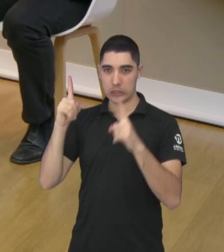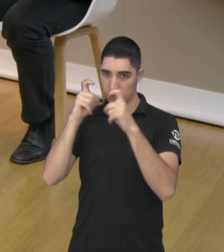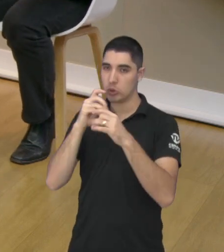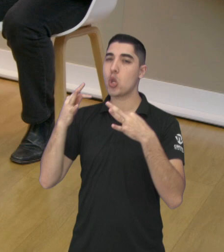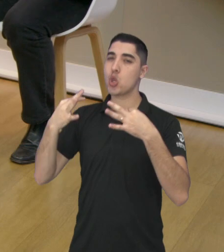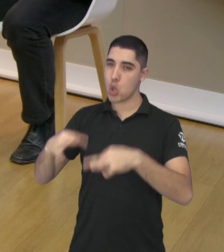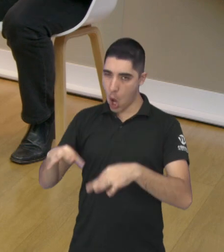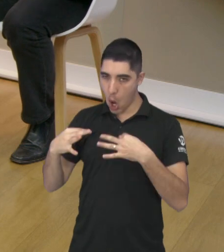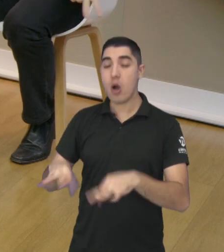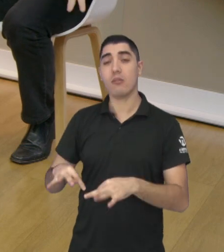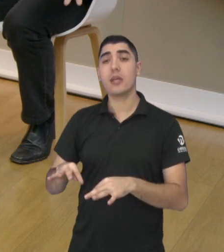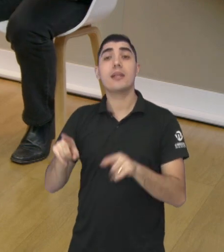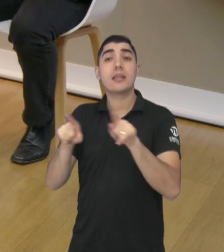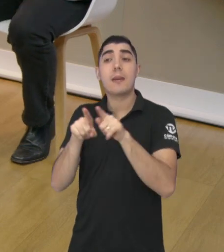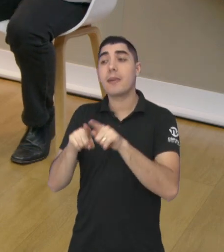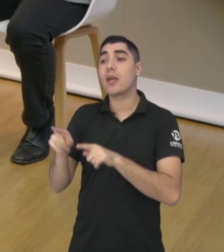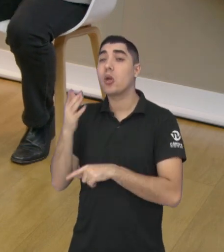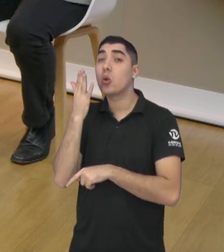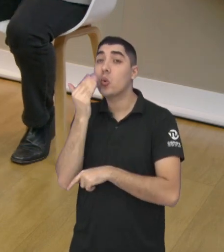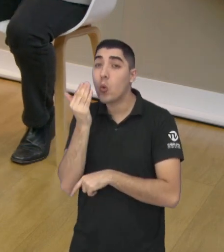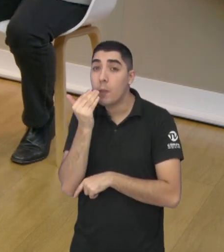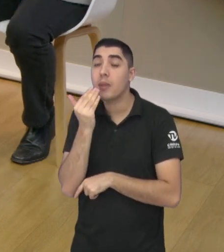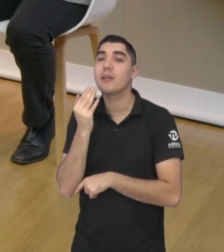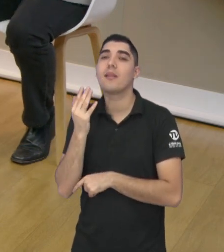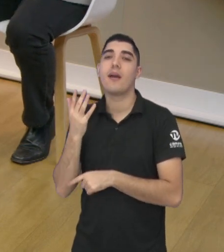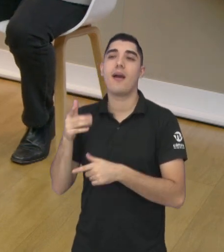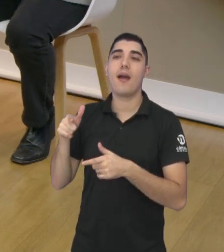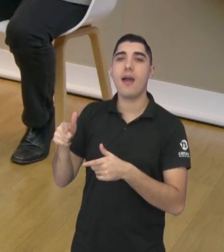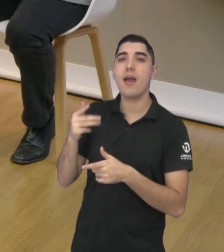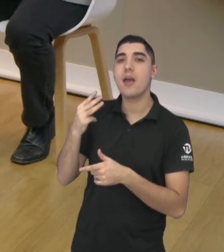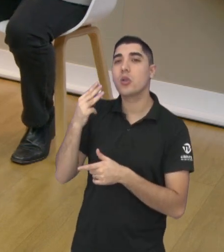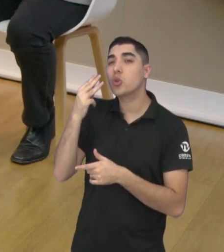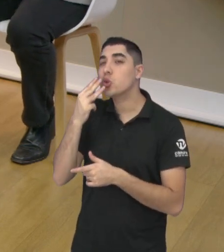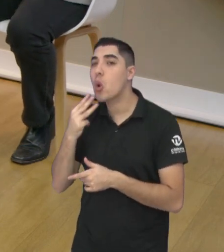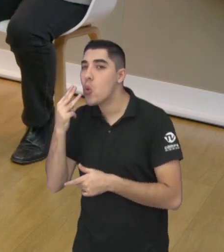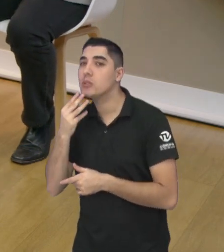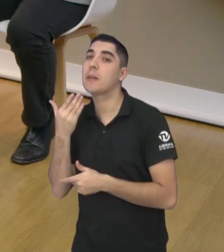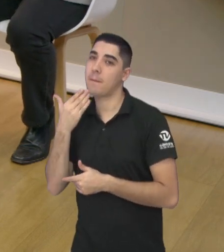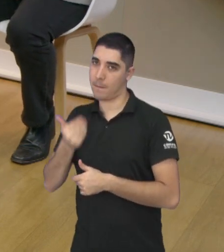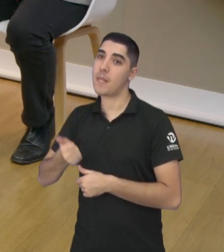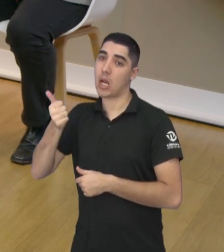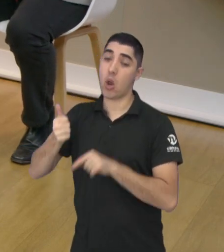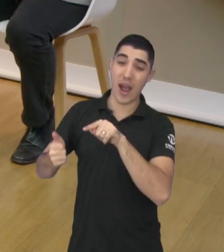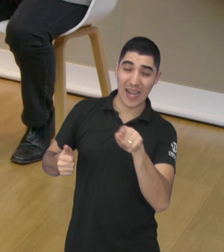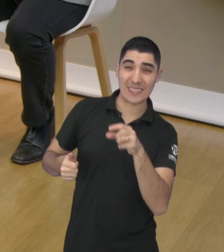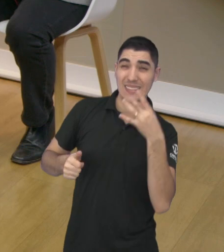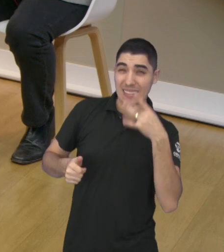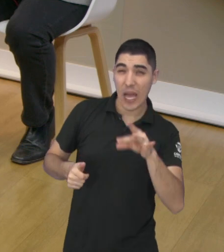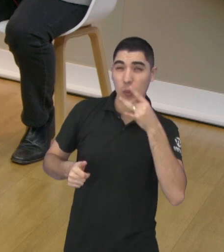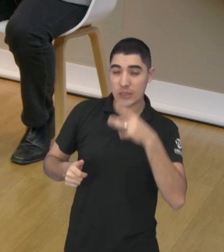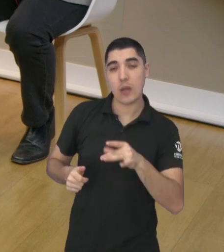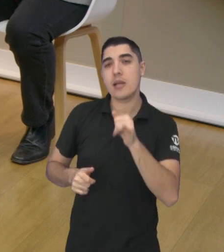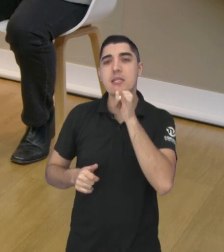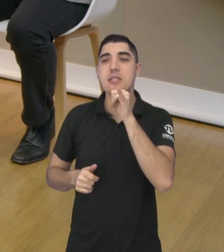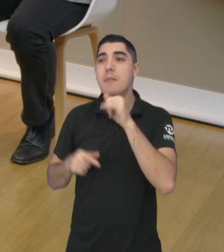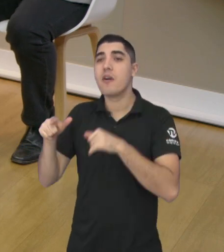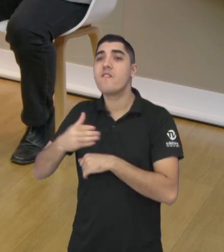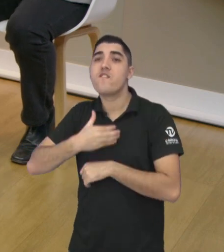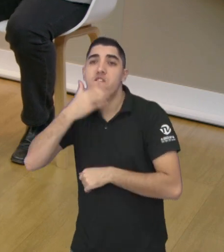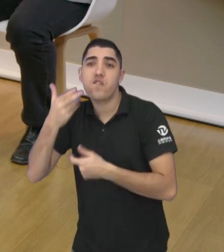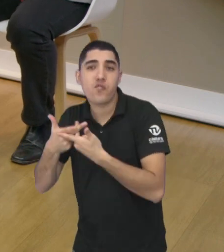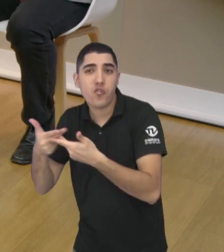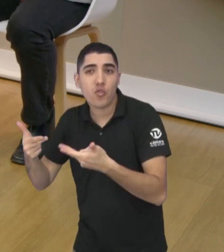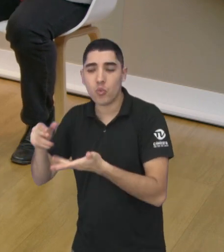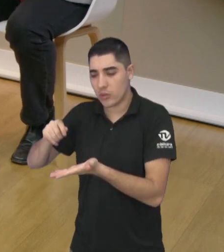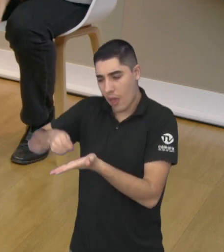E comidas doces ao invés das papinhas salgadas. Então, aquela simples papinha de frutas, uma de pera